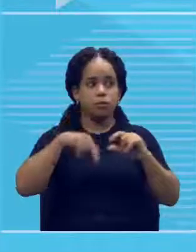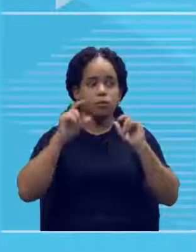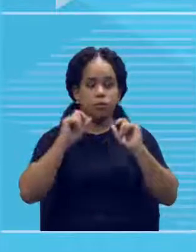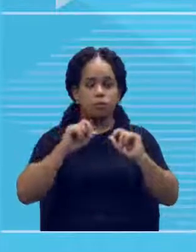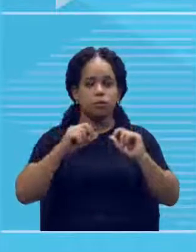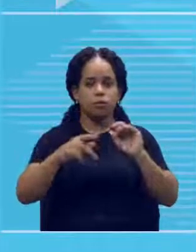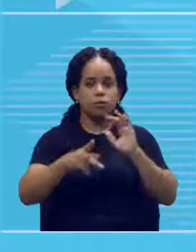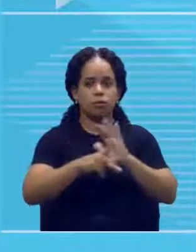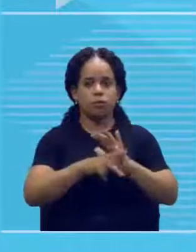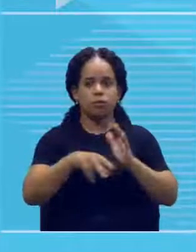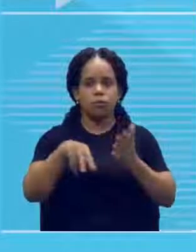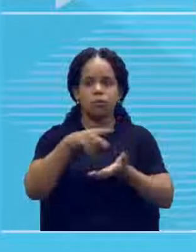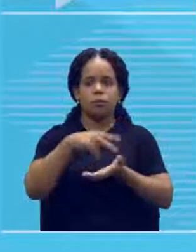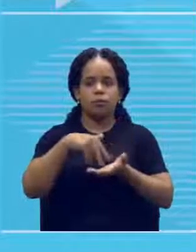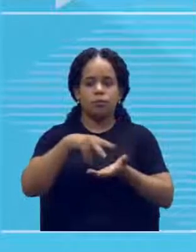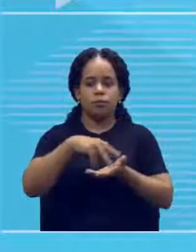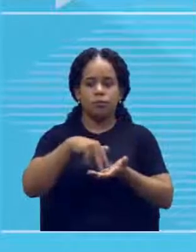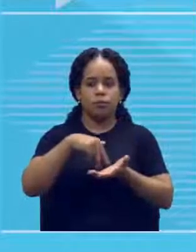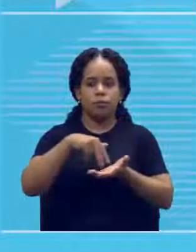a dança.